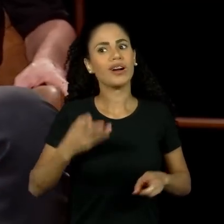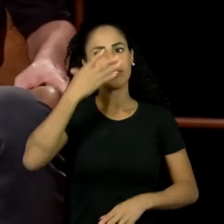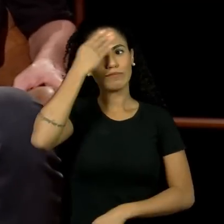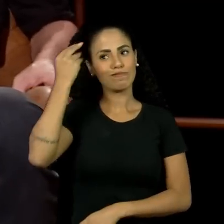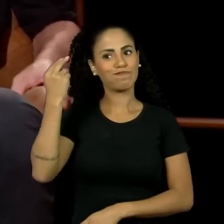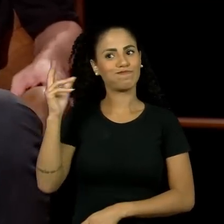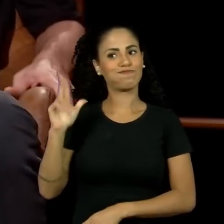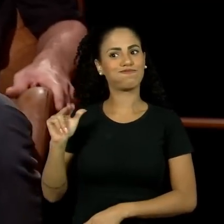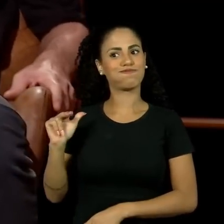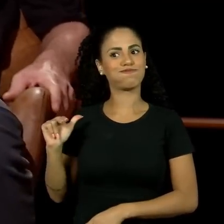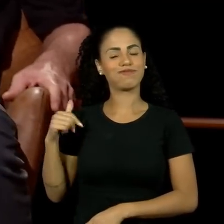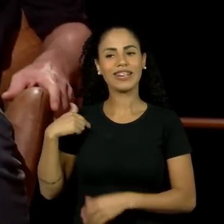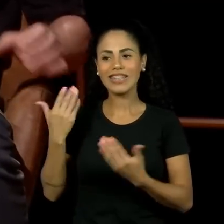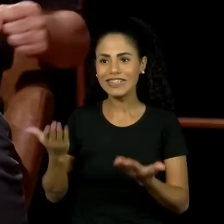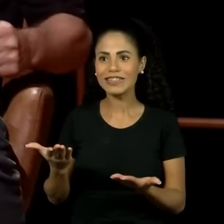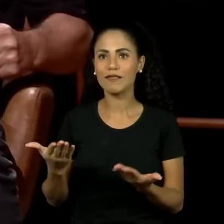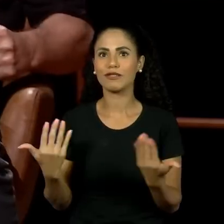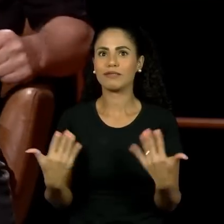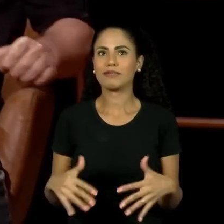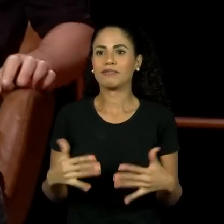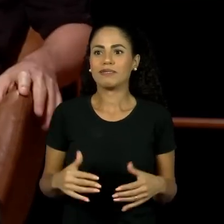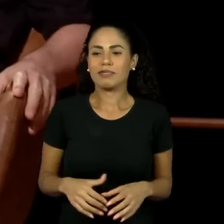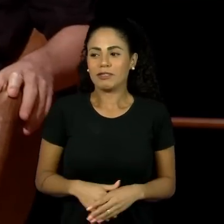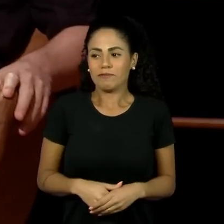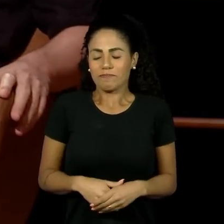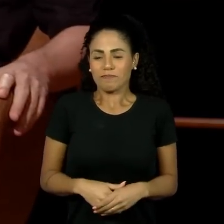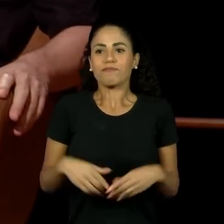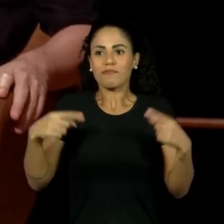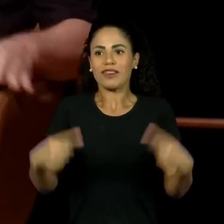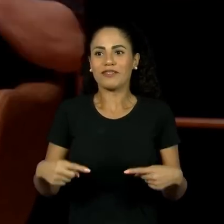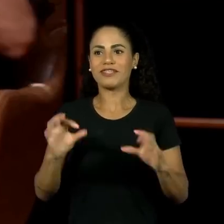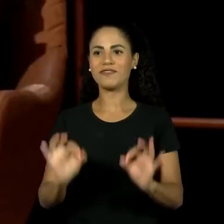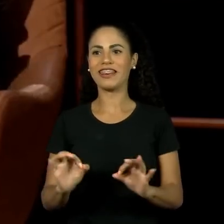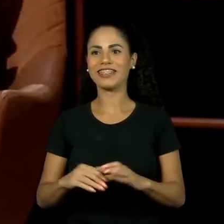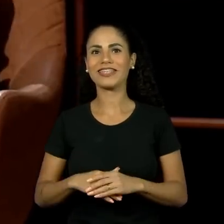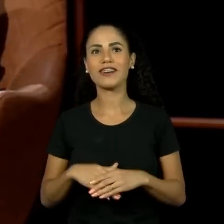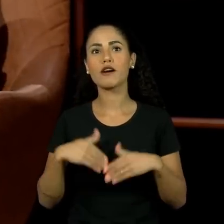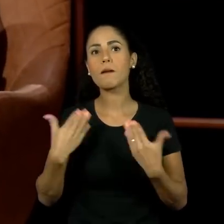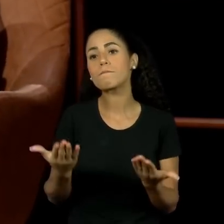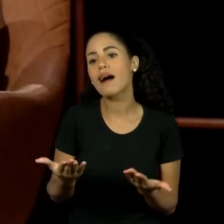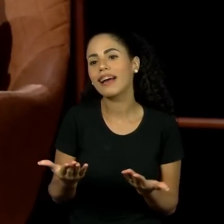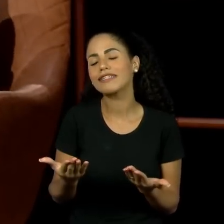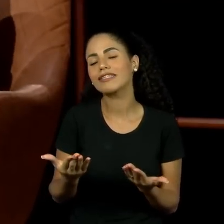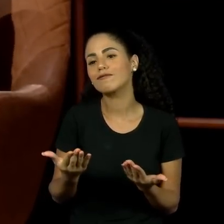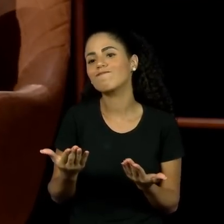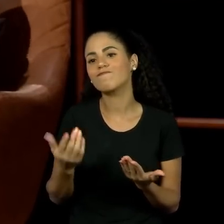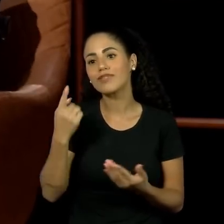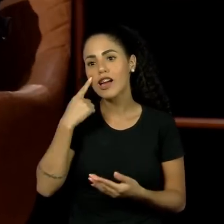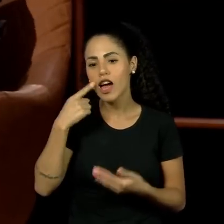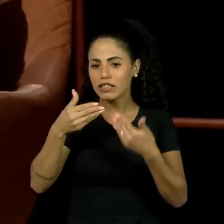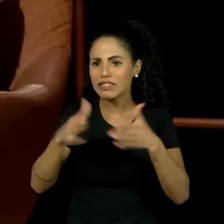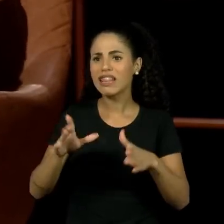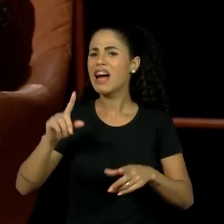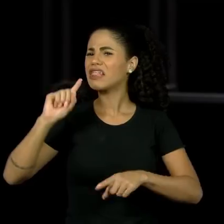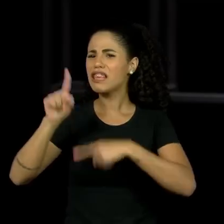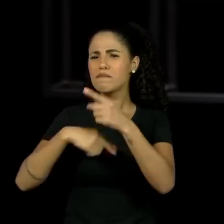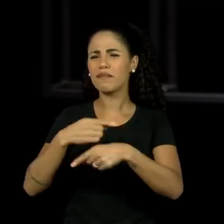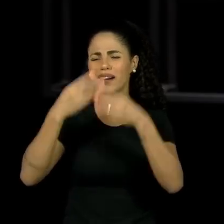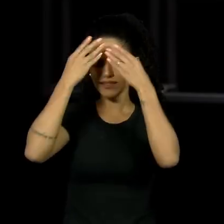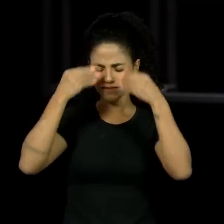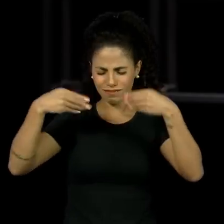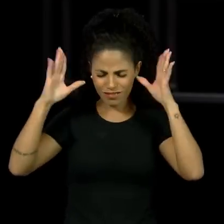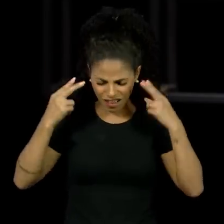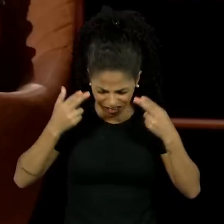foi bem desafiador. Mas olha, só no dia da estreia. Depois você esquece que você